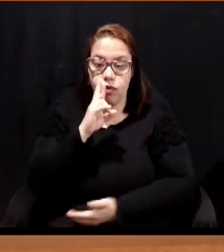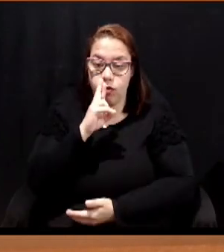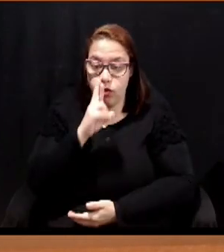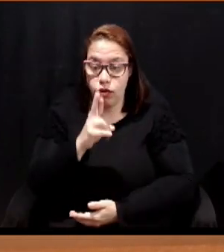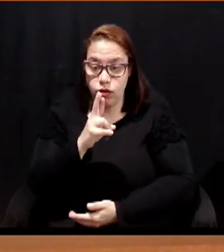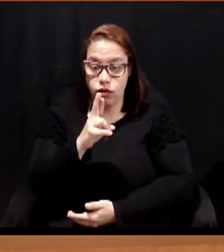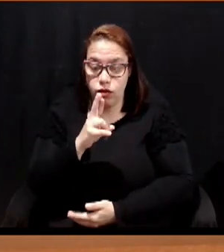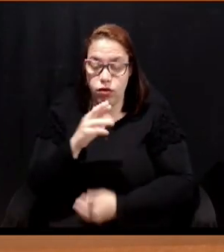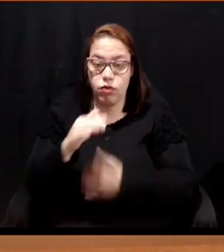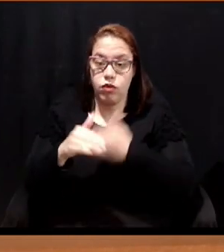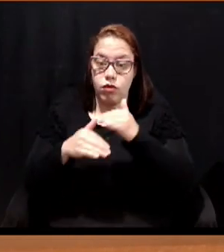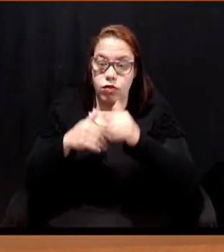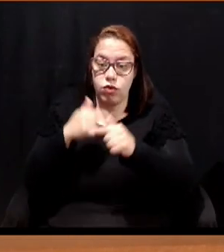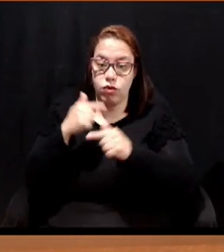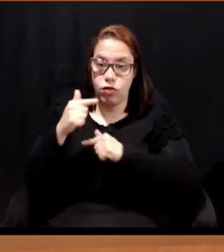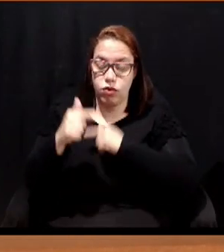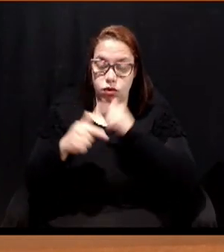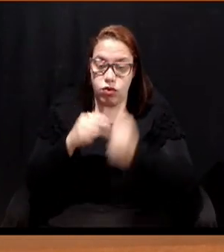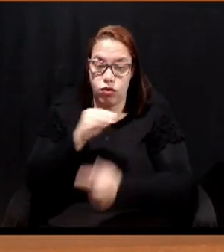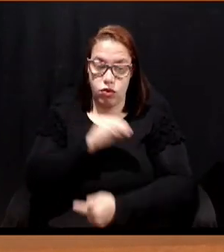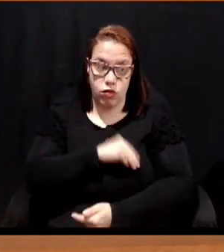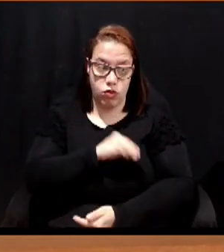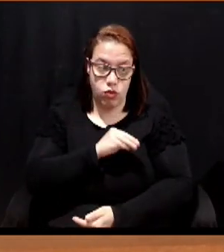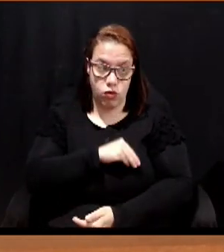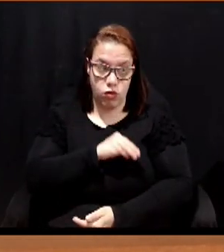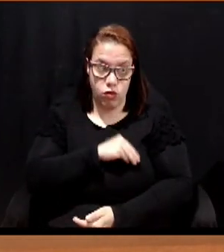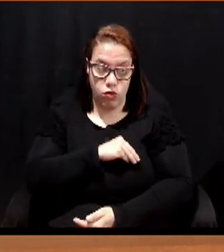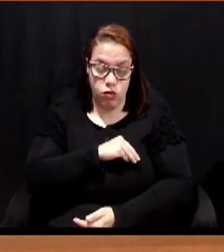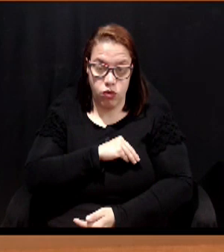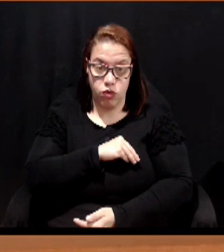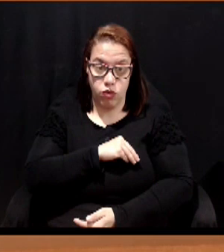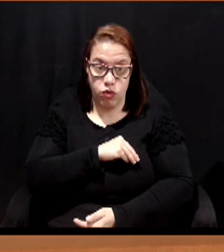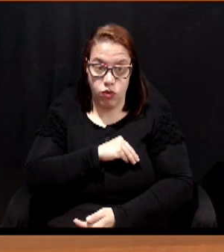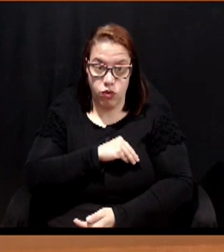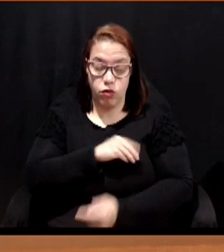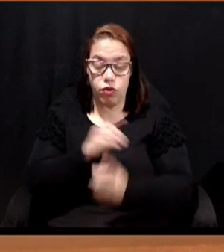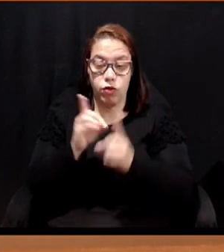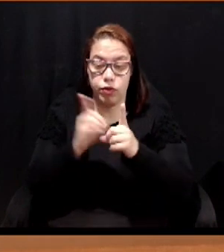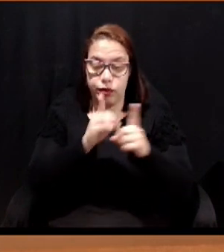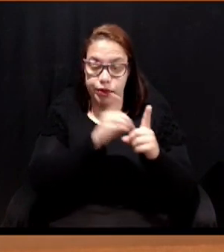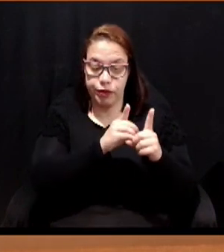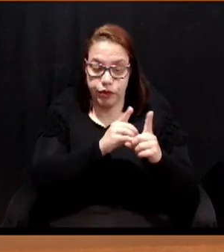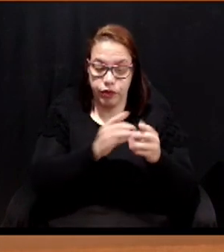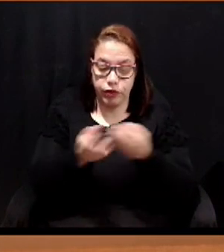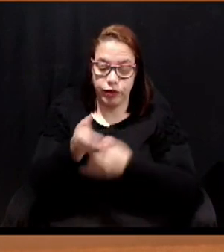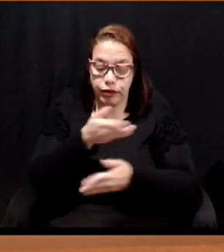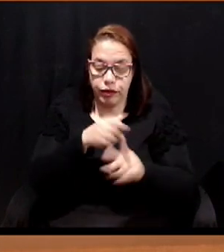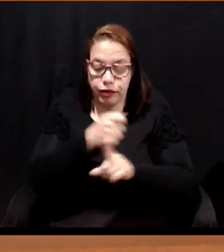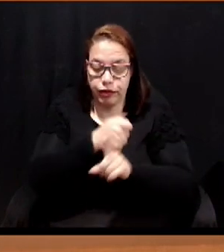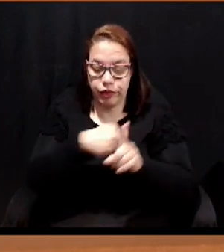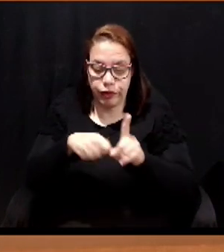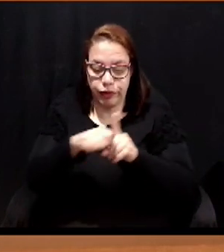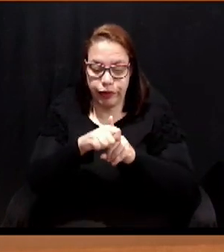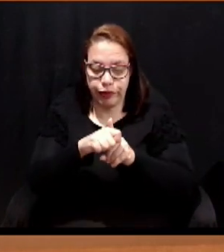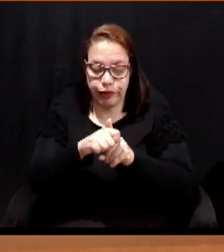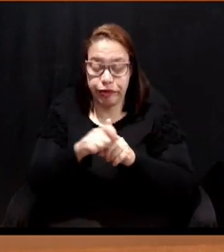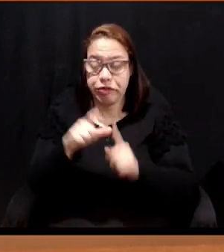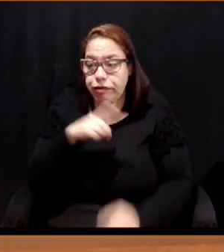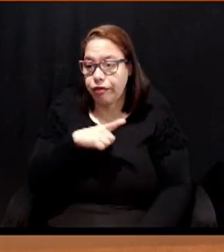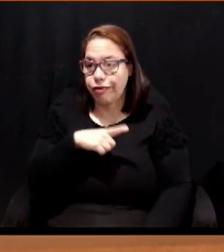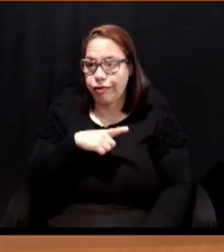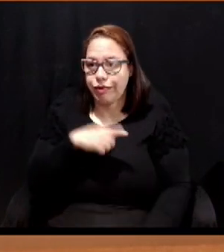de salário, geração de renda, atendimento a contribuições sociais, se houver um